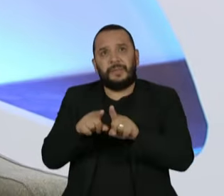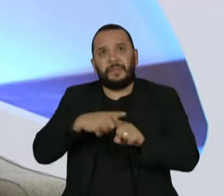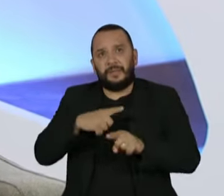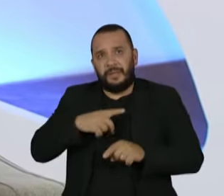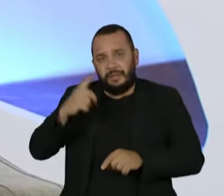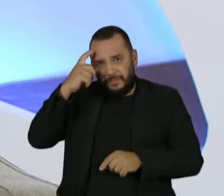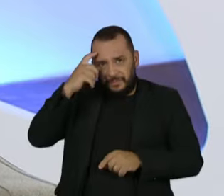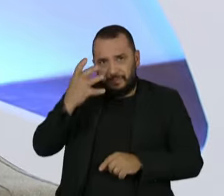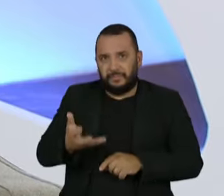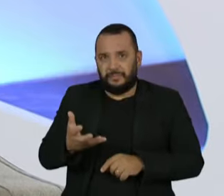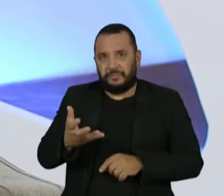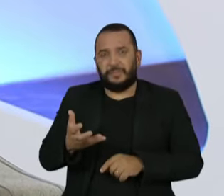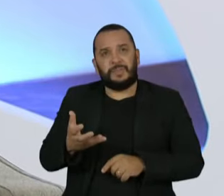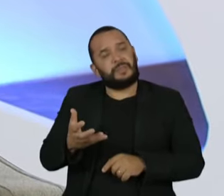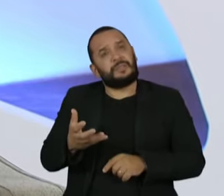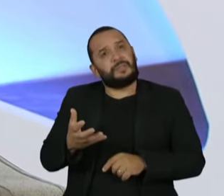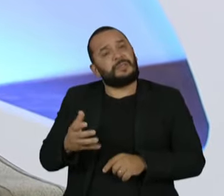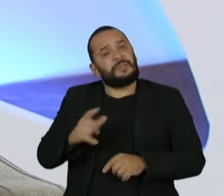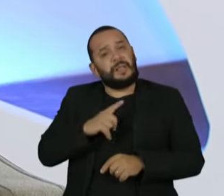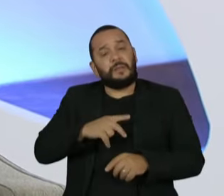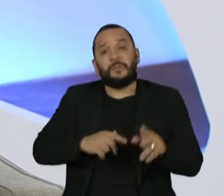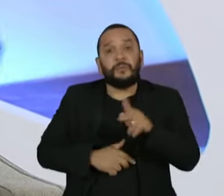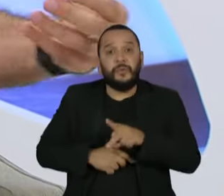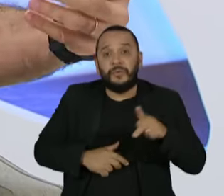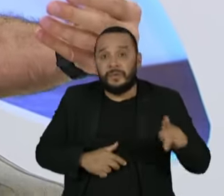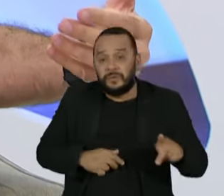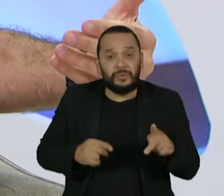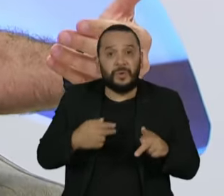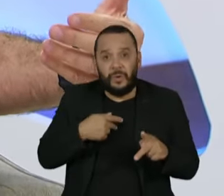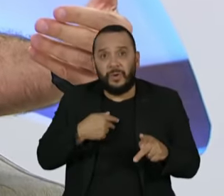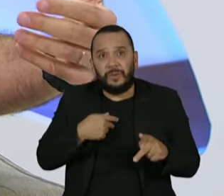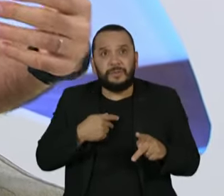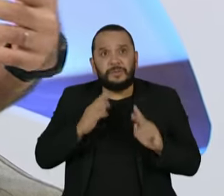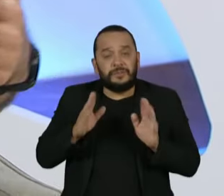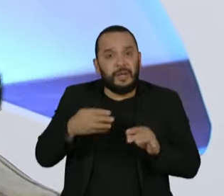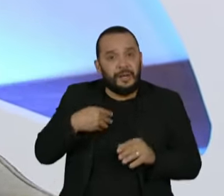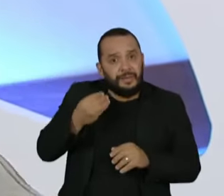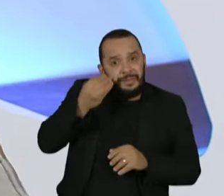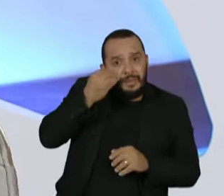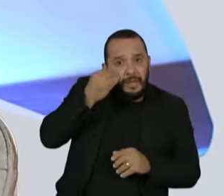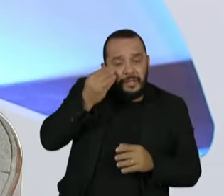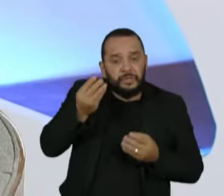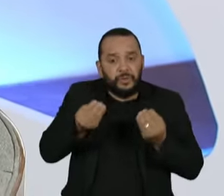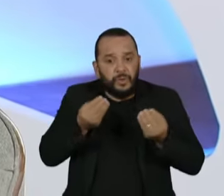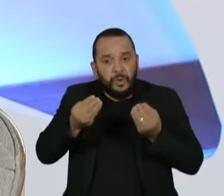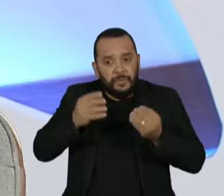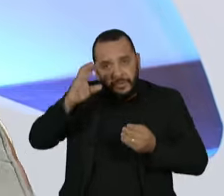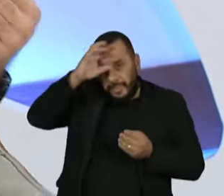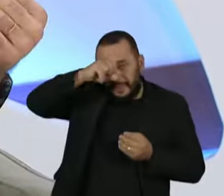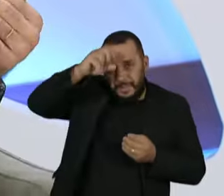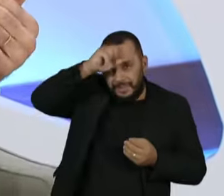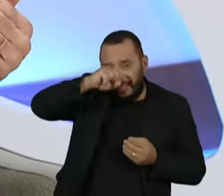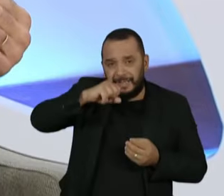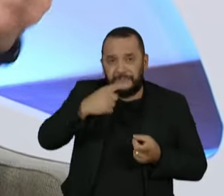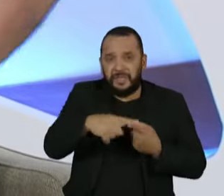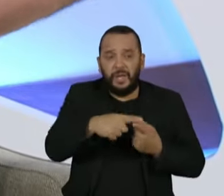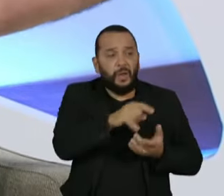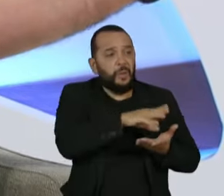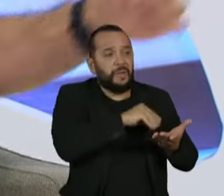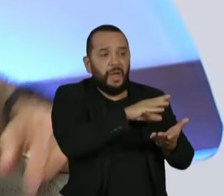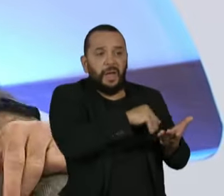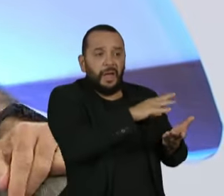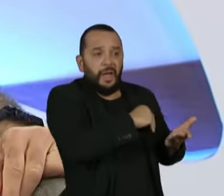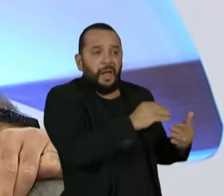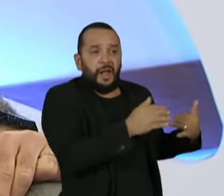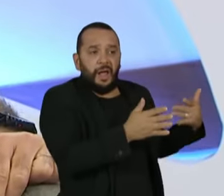artificial sobre a condução de um professor que desenha experimento de aprendizado ao invés de repetir na sala coisas que estão codificadas